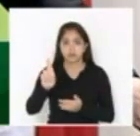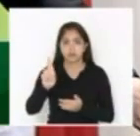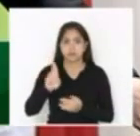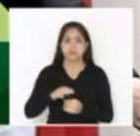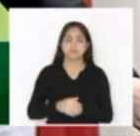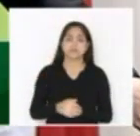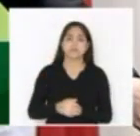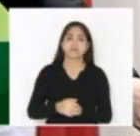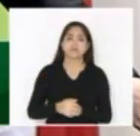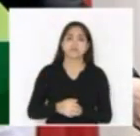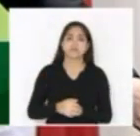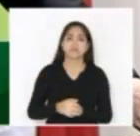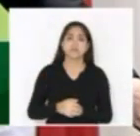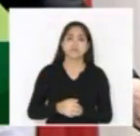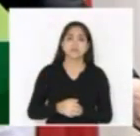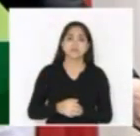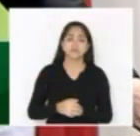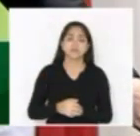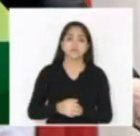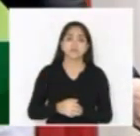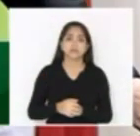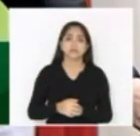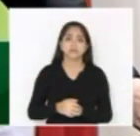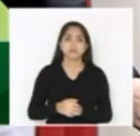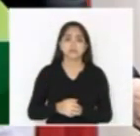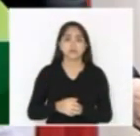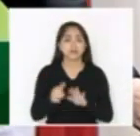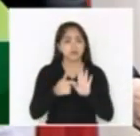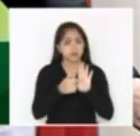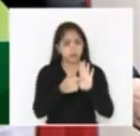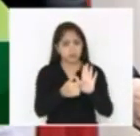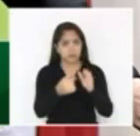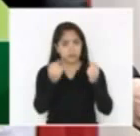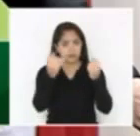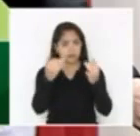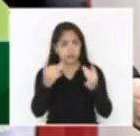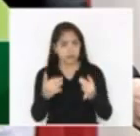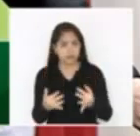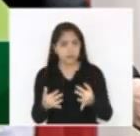Sem entrar aqui, vou entrar sim no mérito,